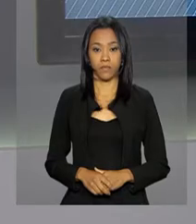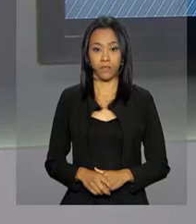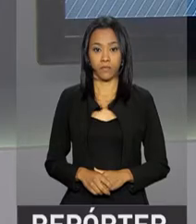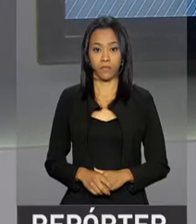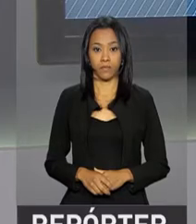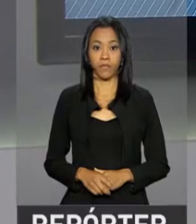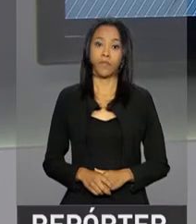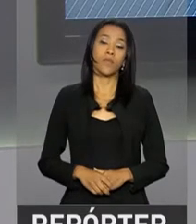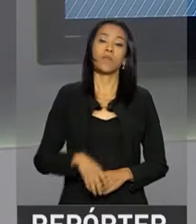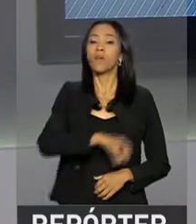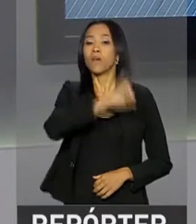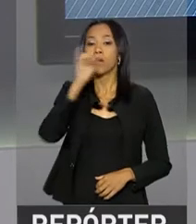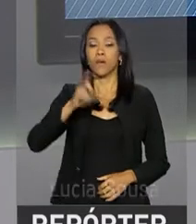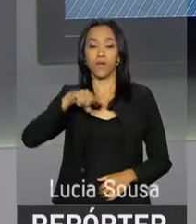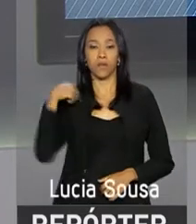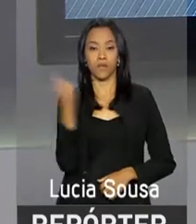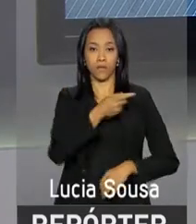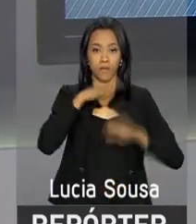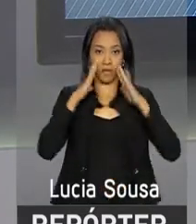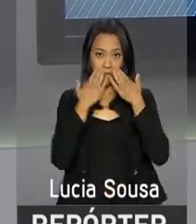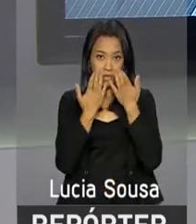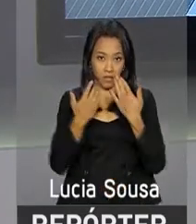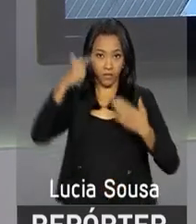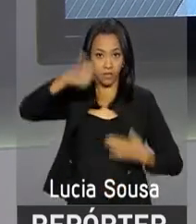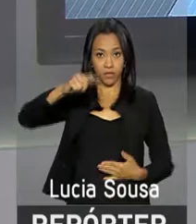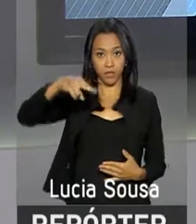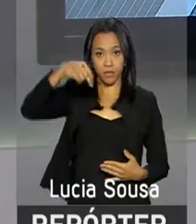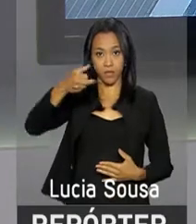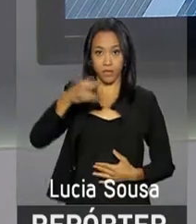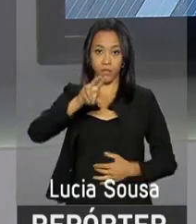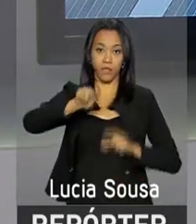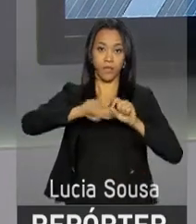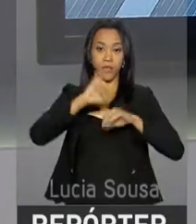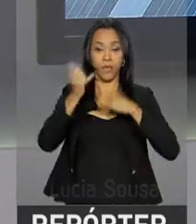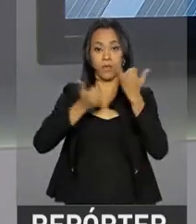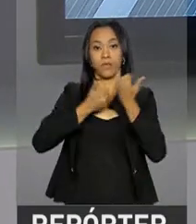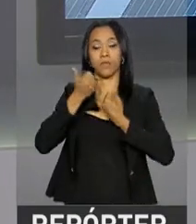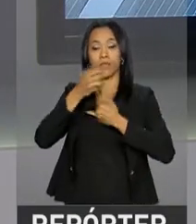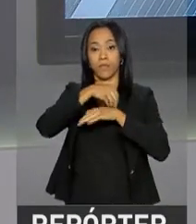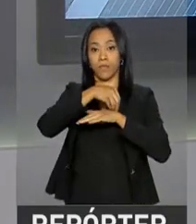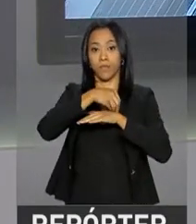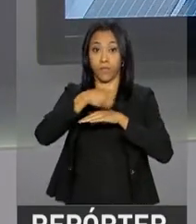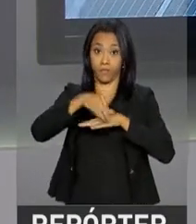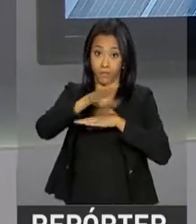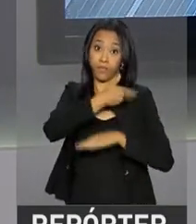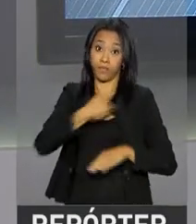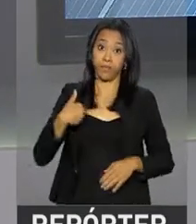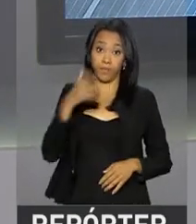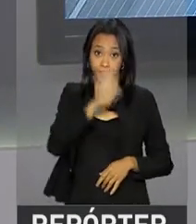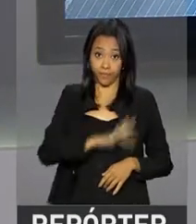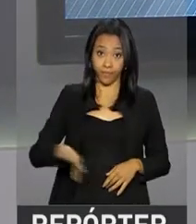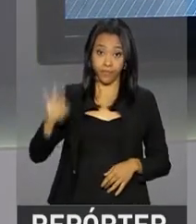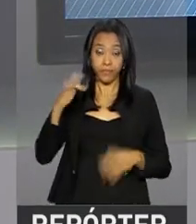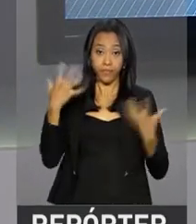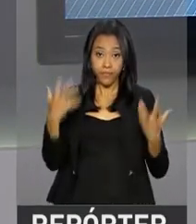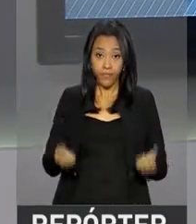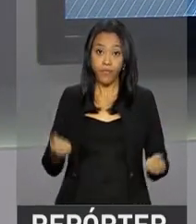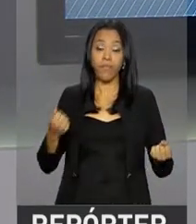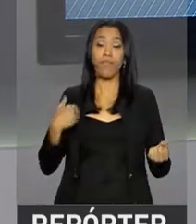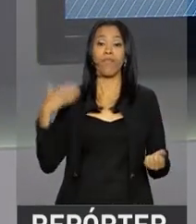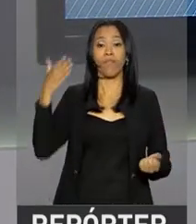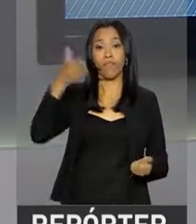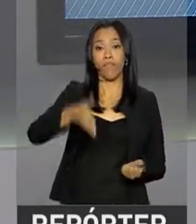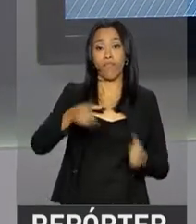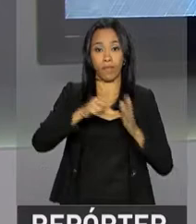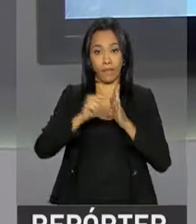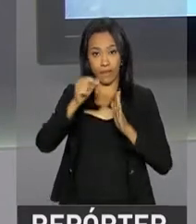o la no ar mais uma edição do repórter nbr as notícias do governo federal e vamos voltar ao palácio do planalto onde a